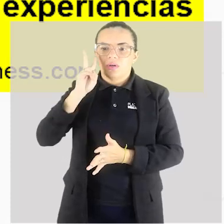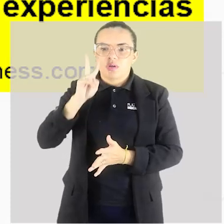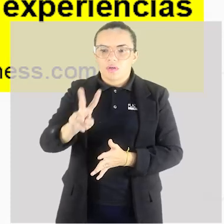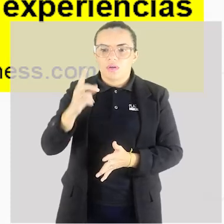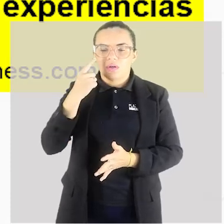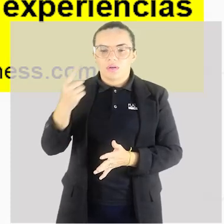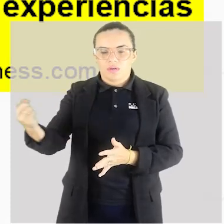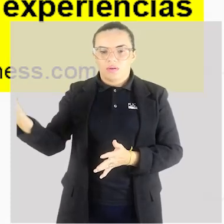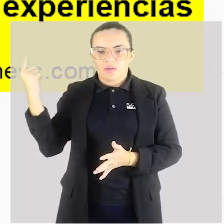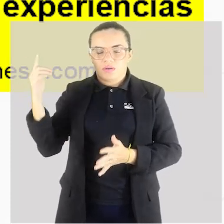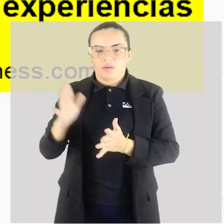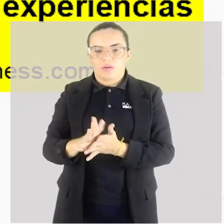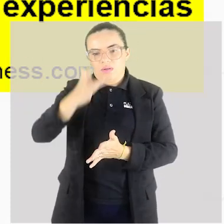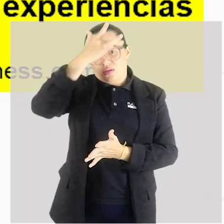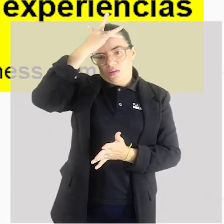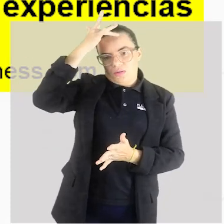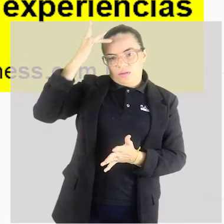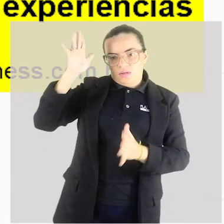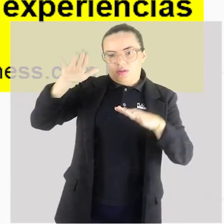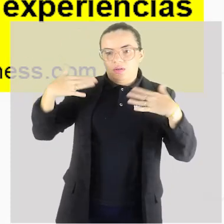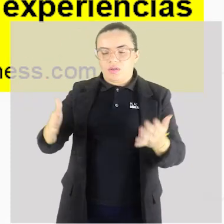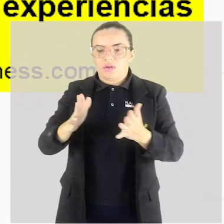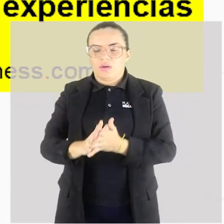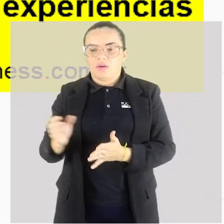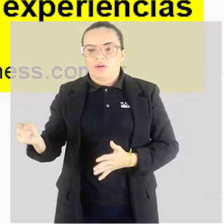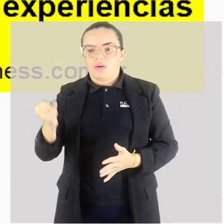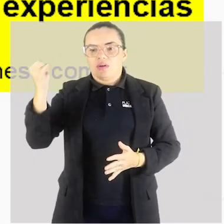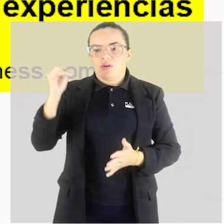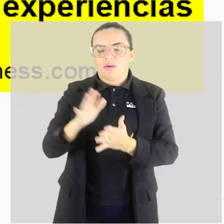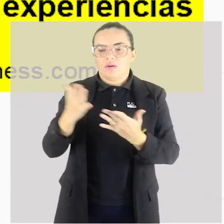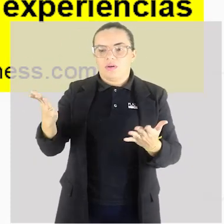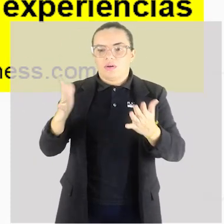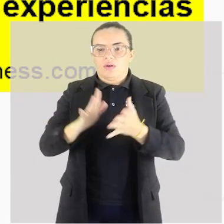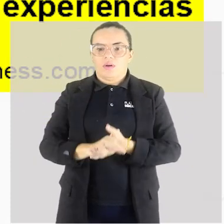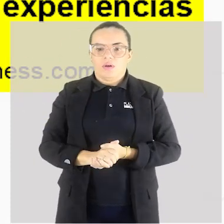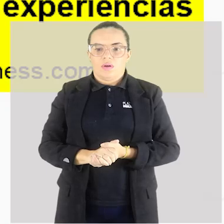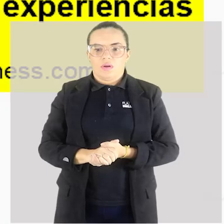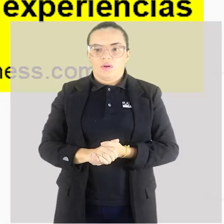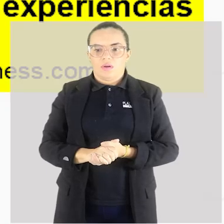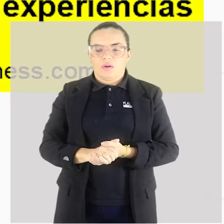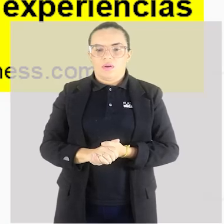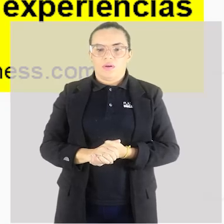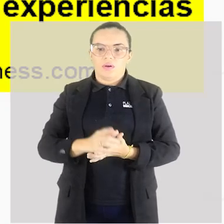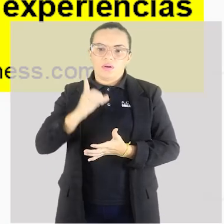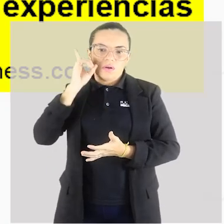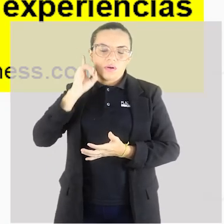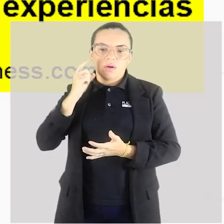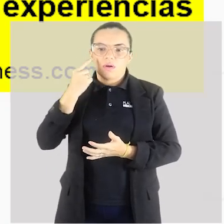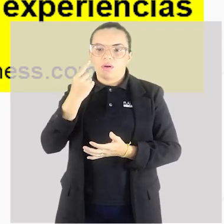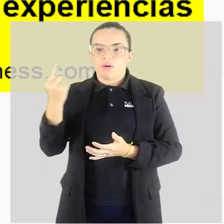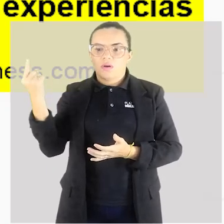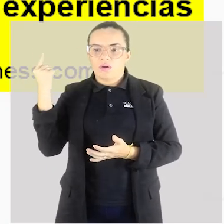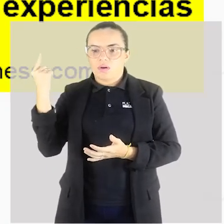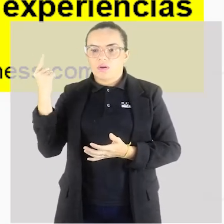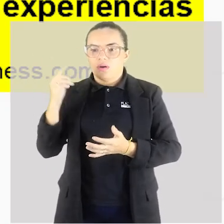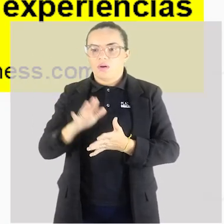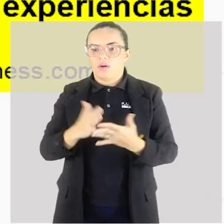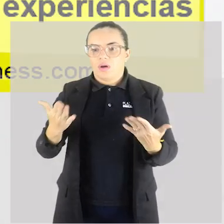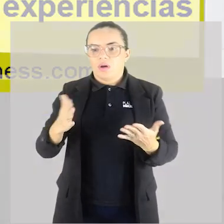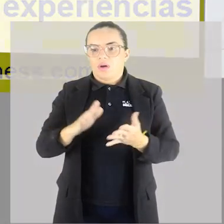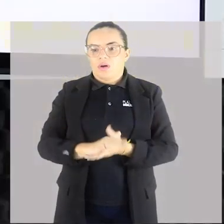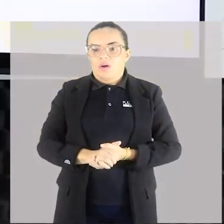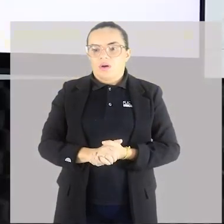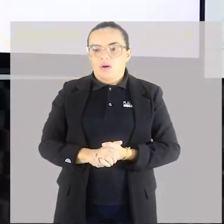Action Paint e do expressionismo abstrato, porque ele transita nesses dois nomes, é um americano chamado Jackson Pollock.